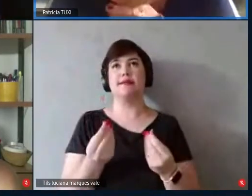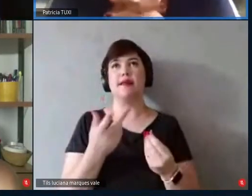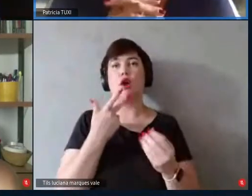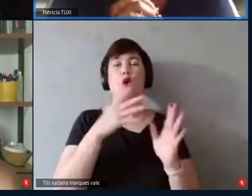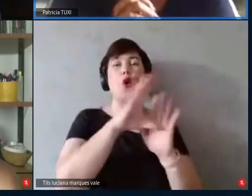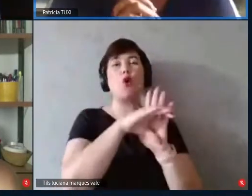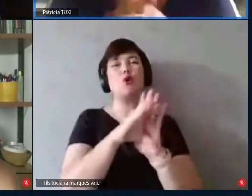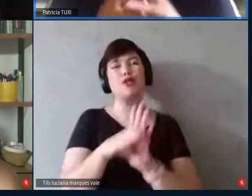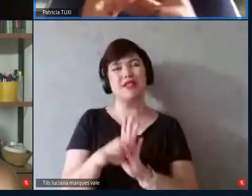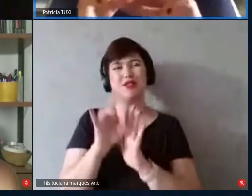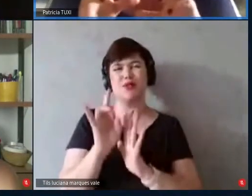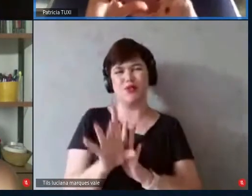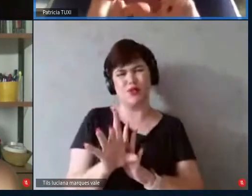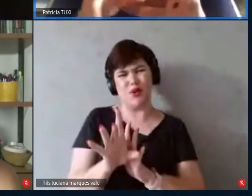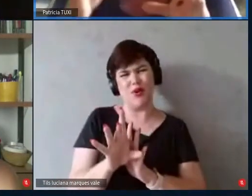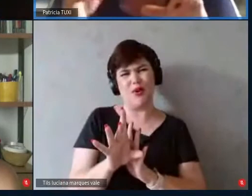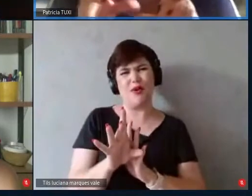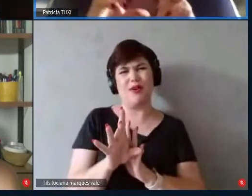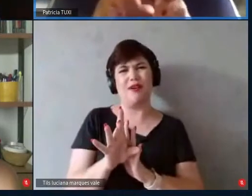conceitos, não só